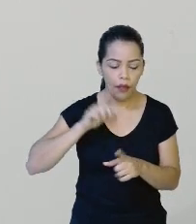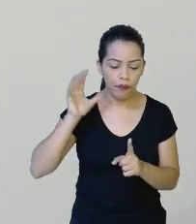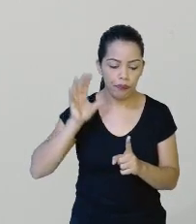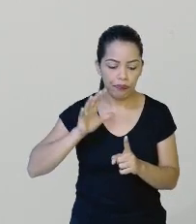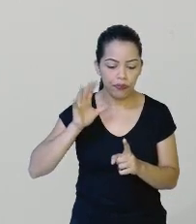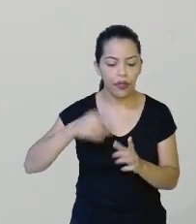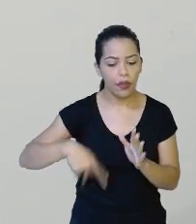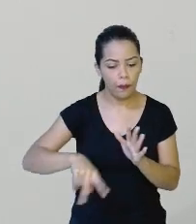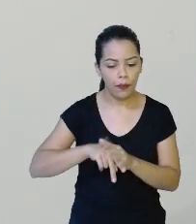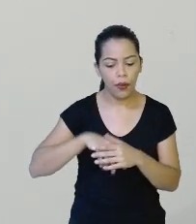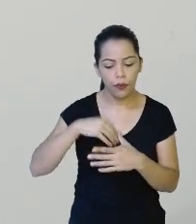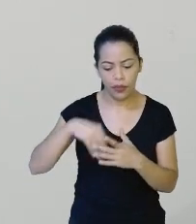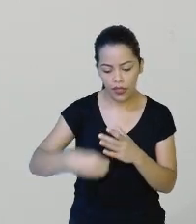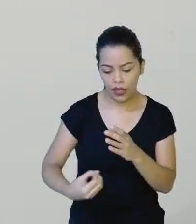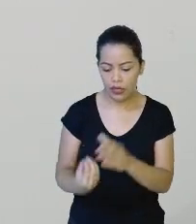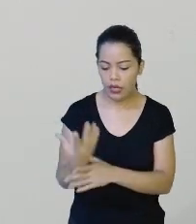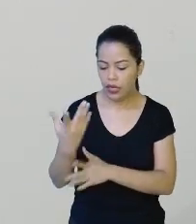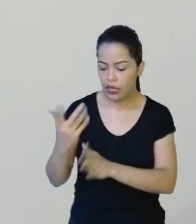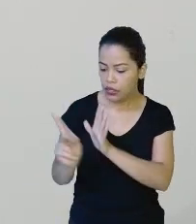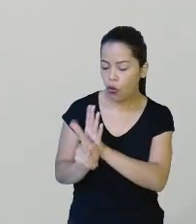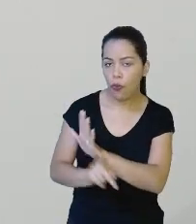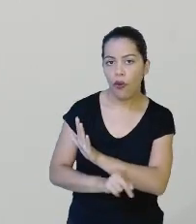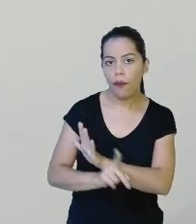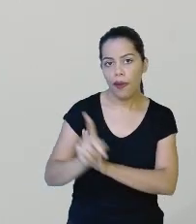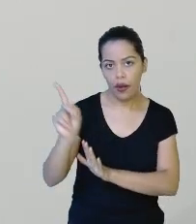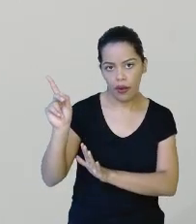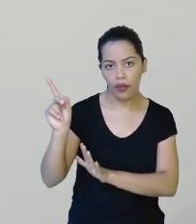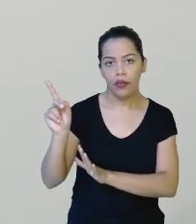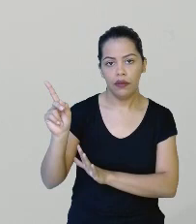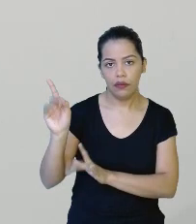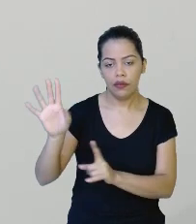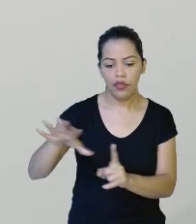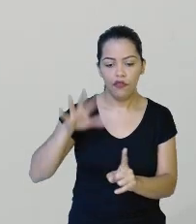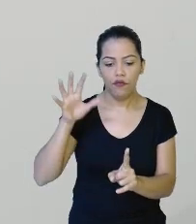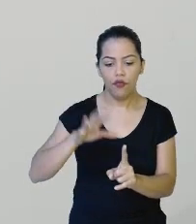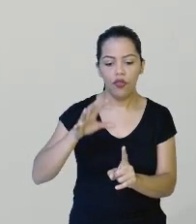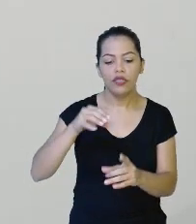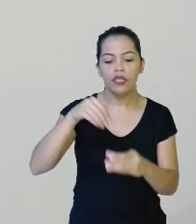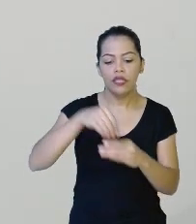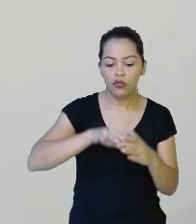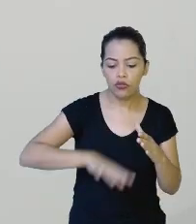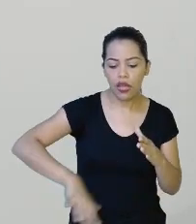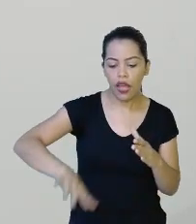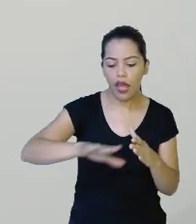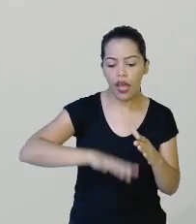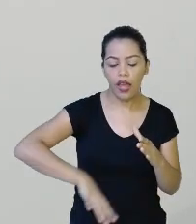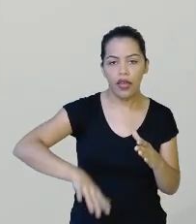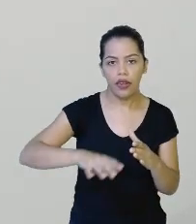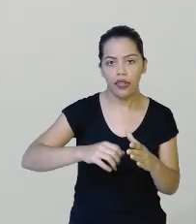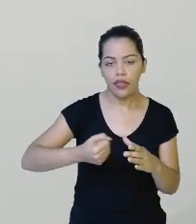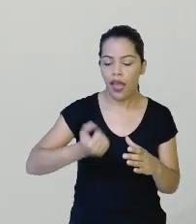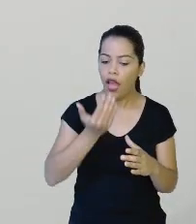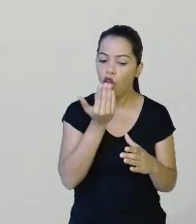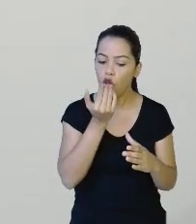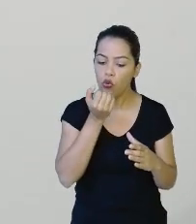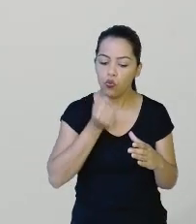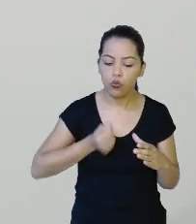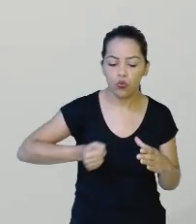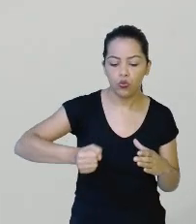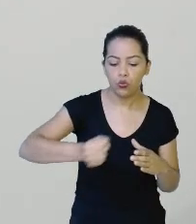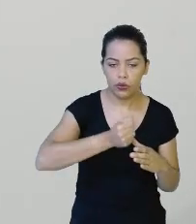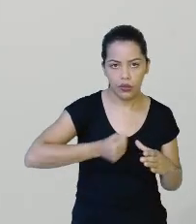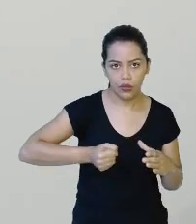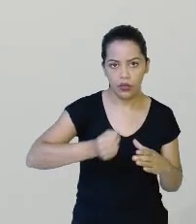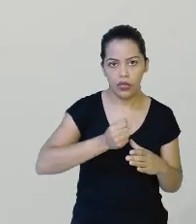foi na culinária, nós tivemos, entre outros, esses aí são exemplos da influência africana